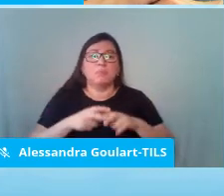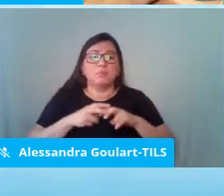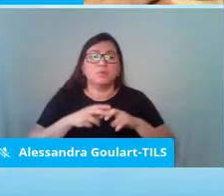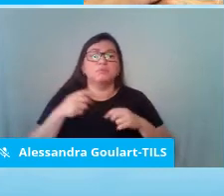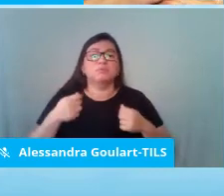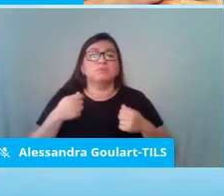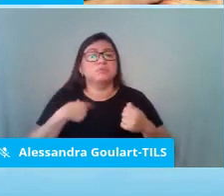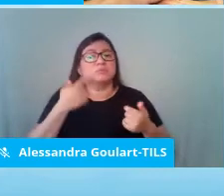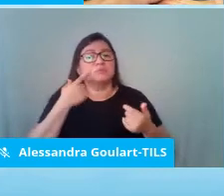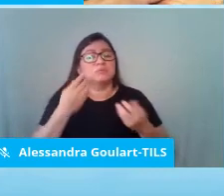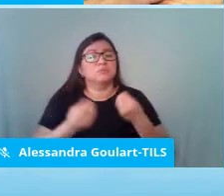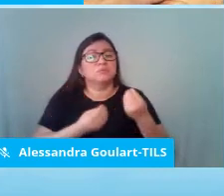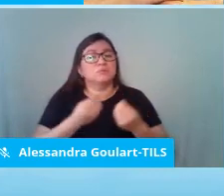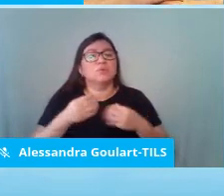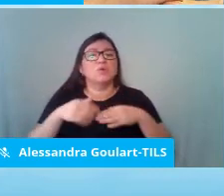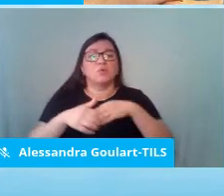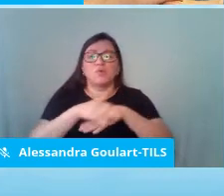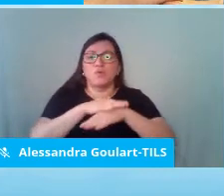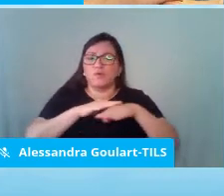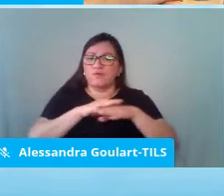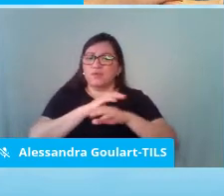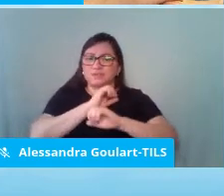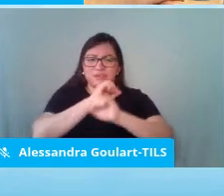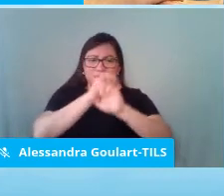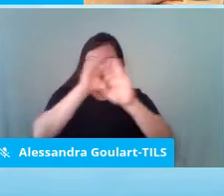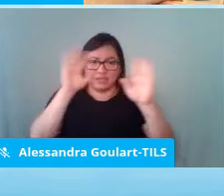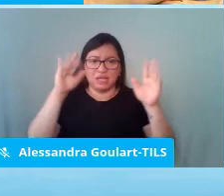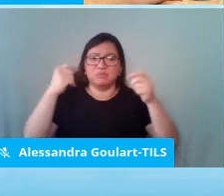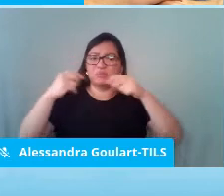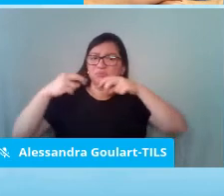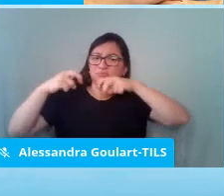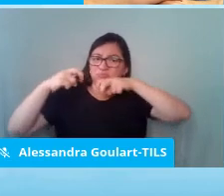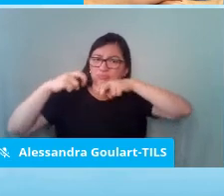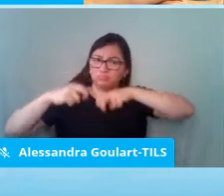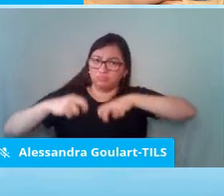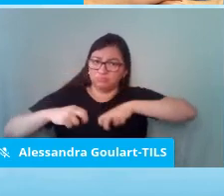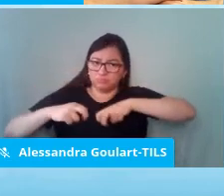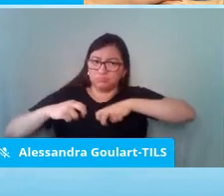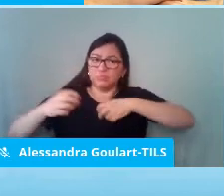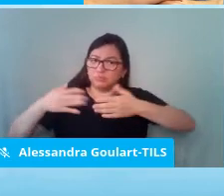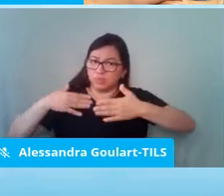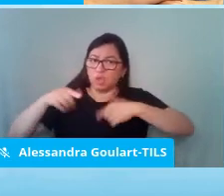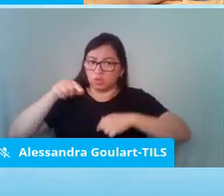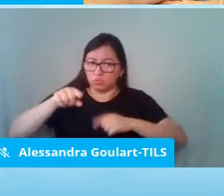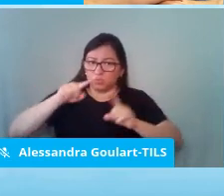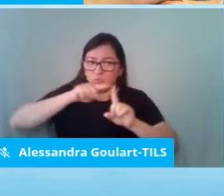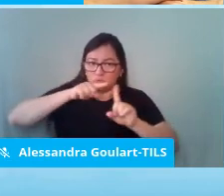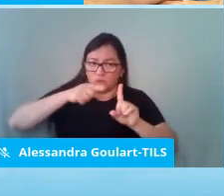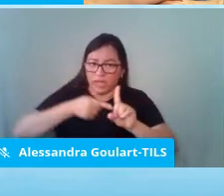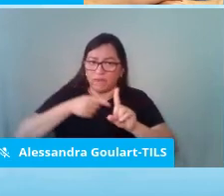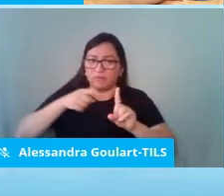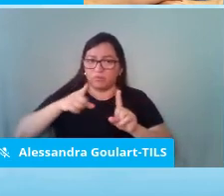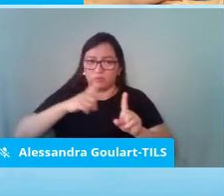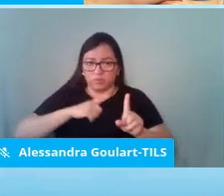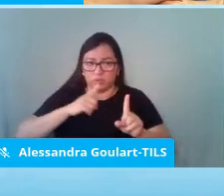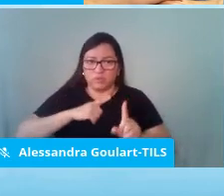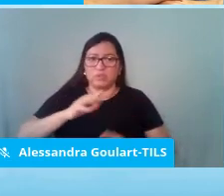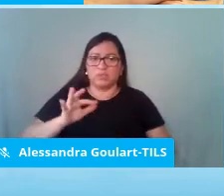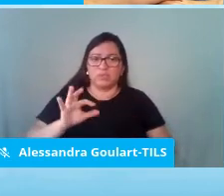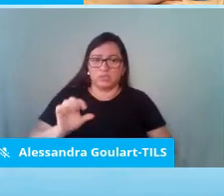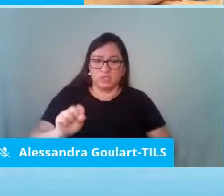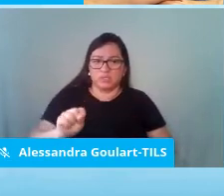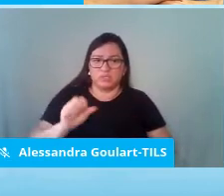isso e ter uma conversa franca e séria com a gestante, para que a gente possa realmente